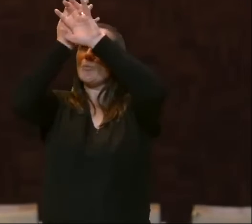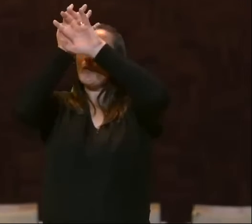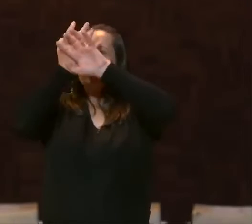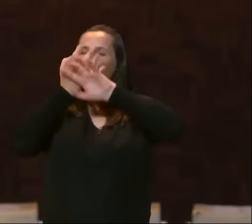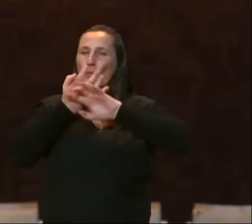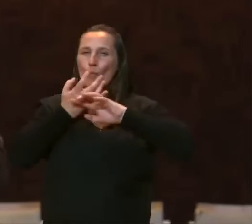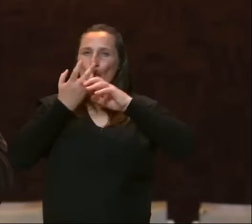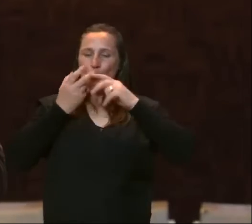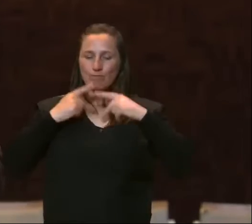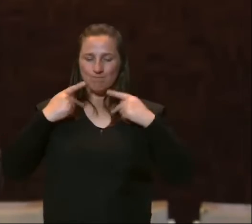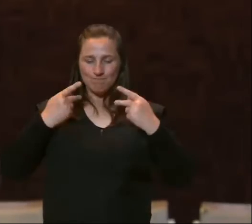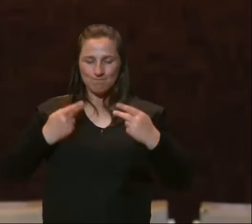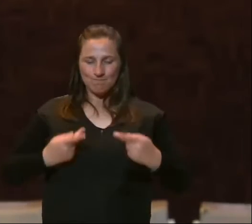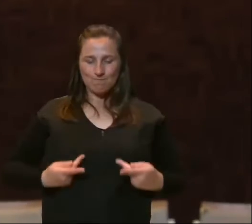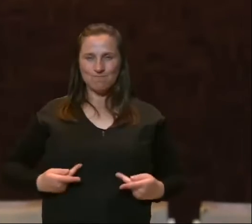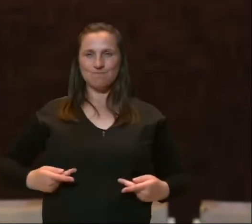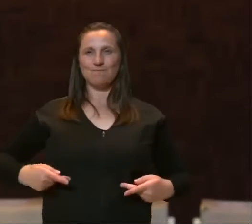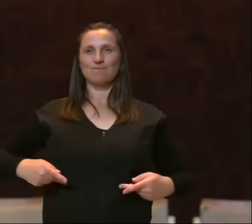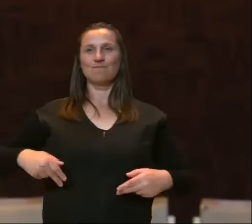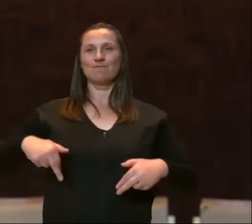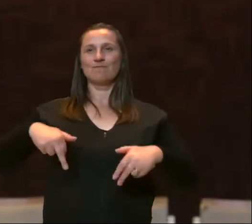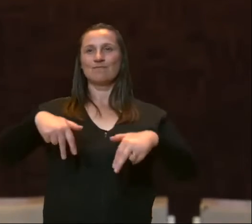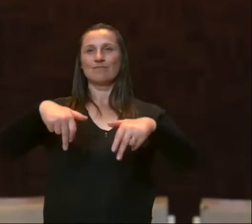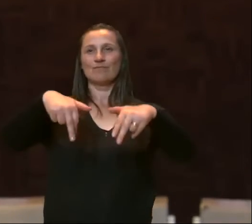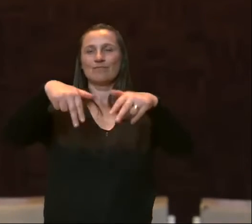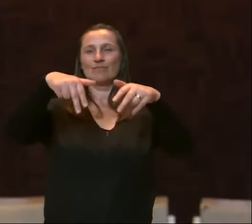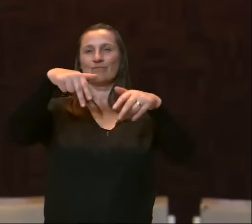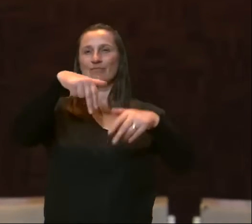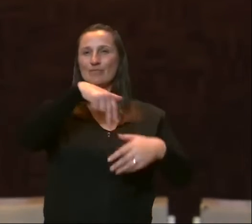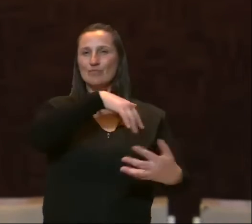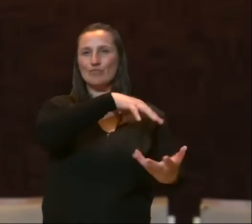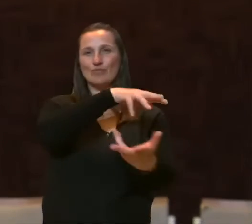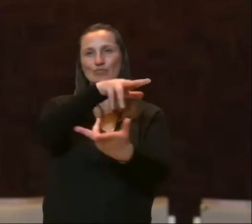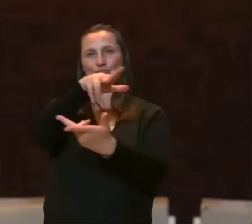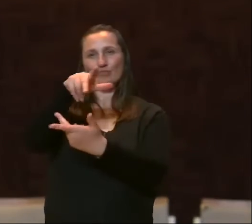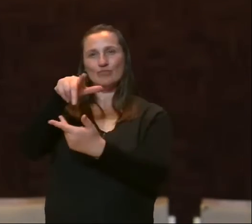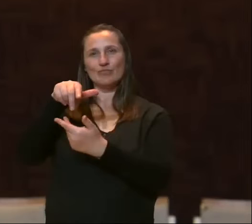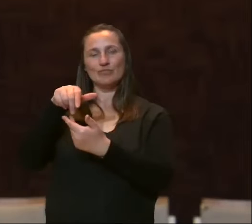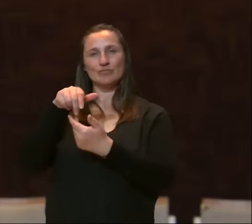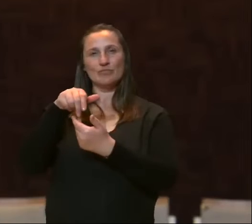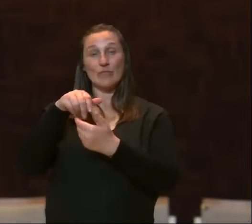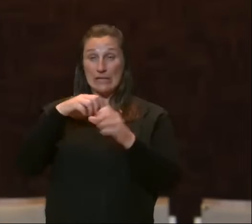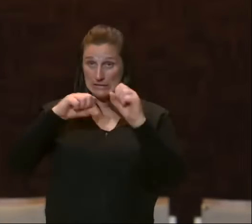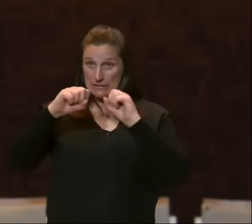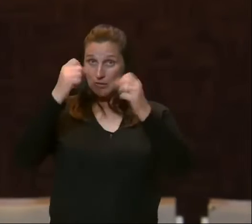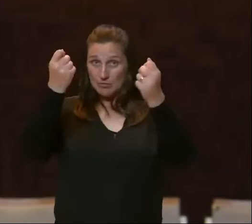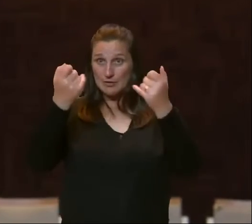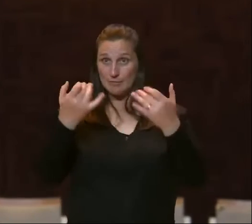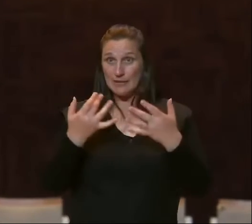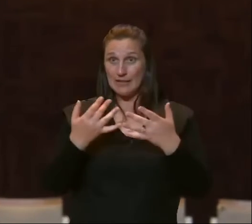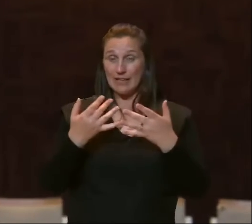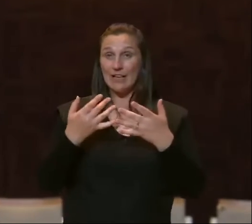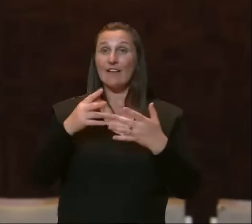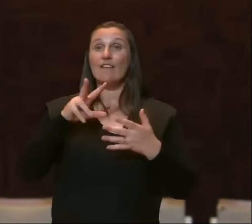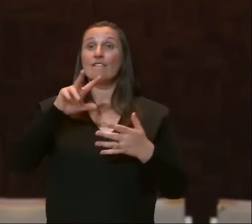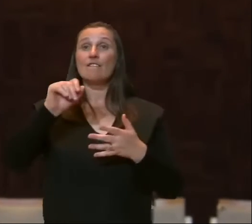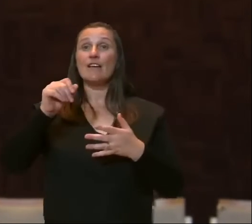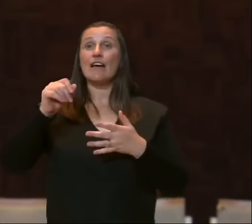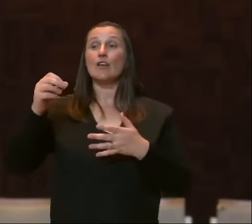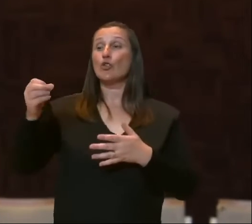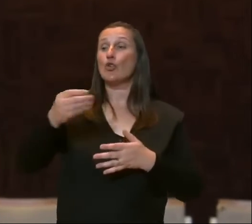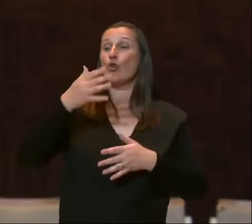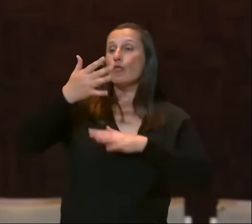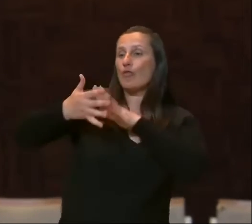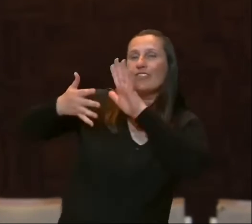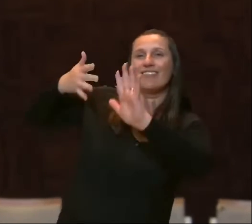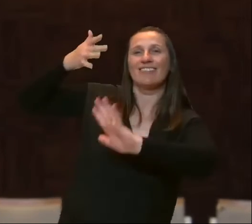inclinou. Mas não só isso. O Salmo vai dizer, ele vai colocar um cântico novo na tua boca. Pessoas que estão